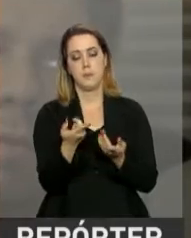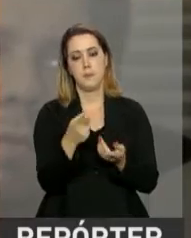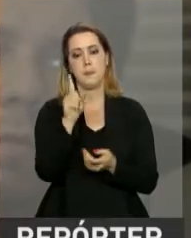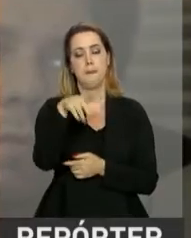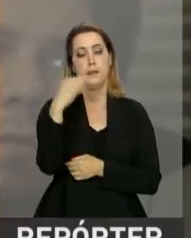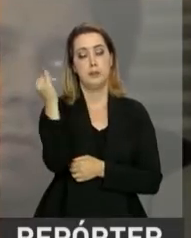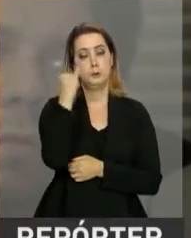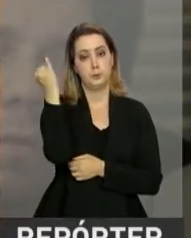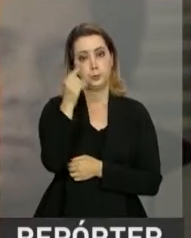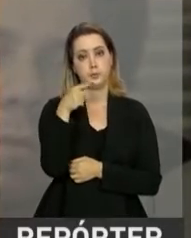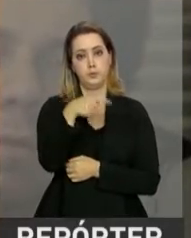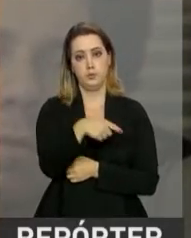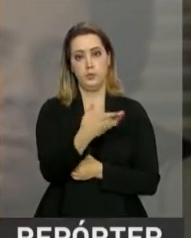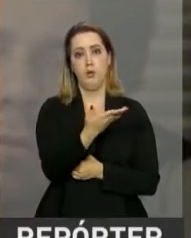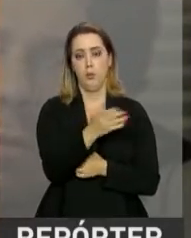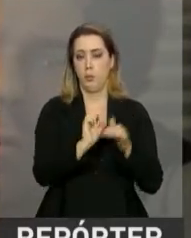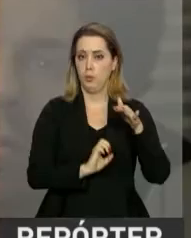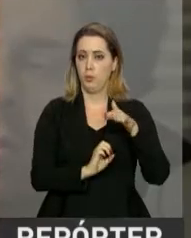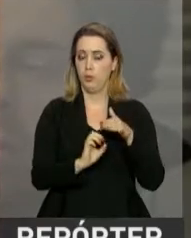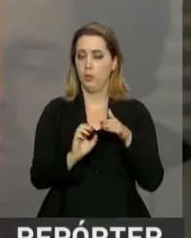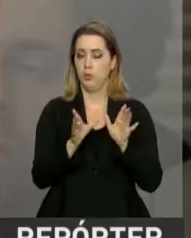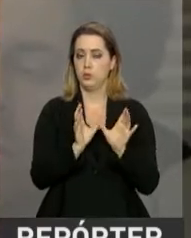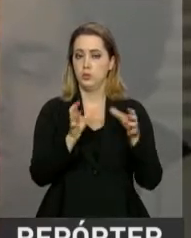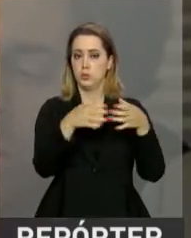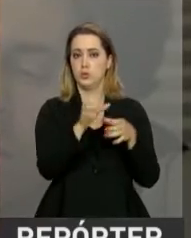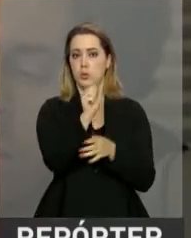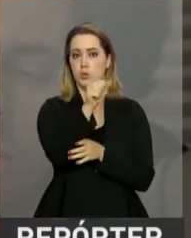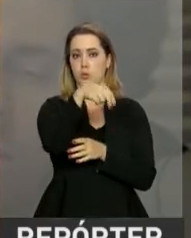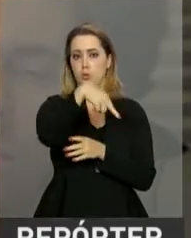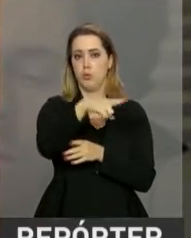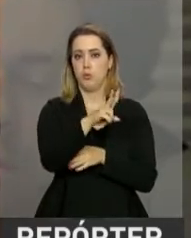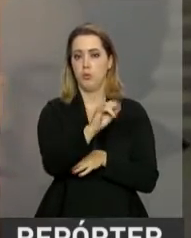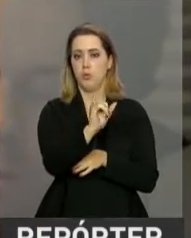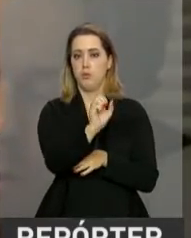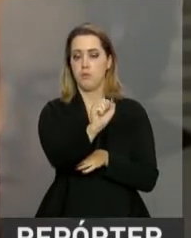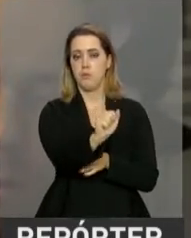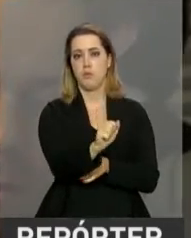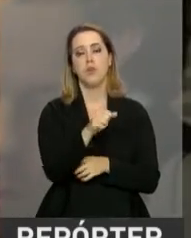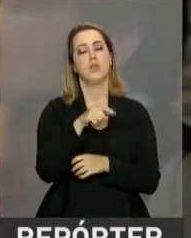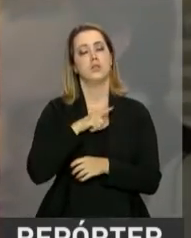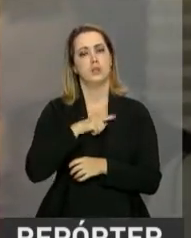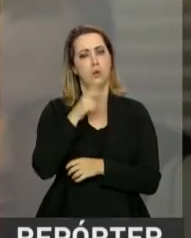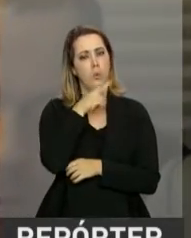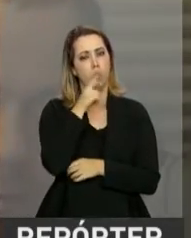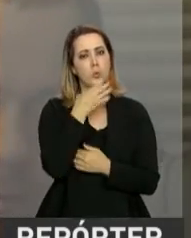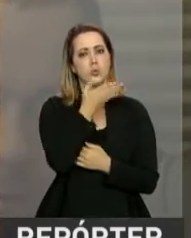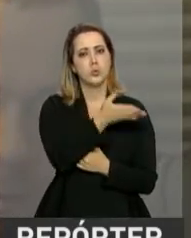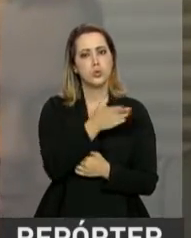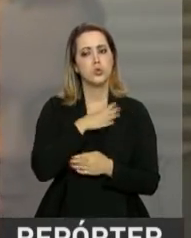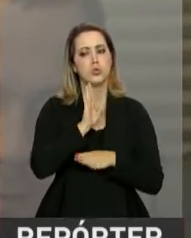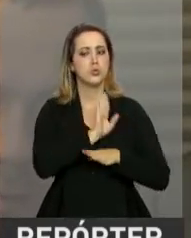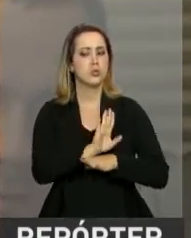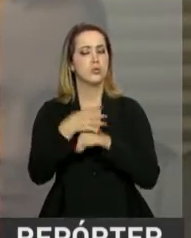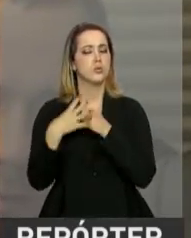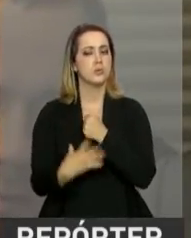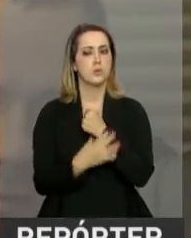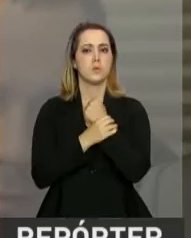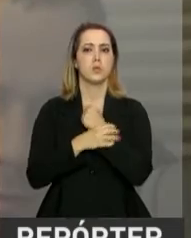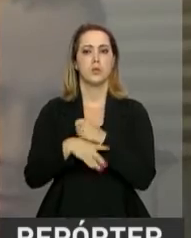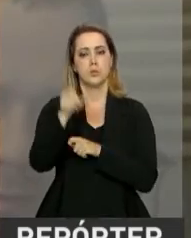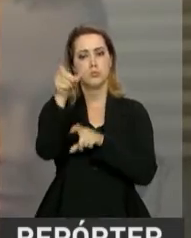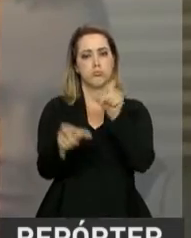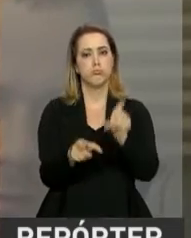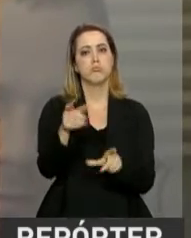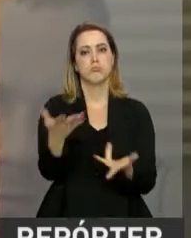importante que a anvisa tenha agilidade sem prejuízo da segurança e da defesa do consumidor então esse é um assunto estação permanente